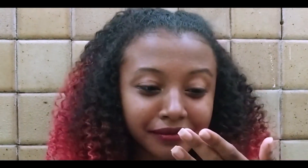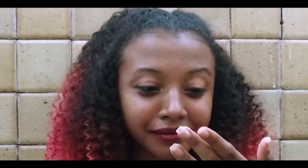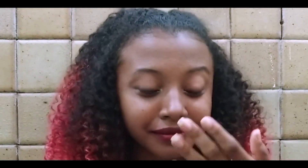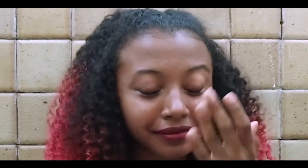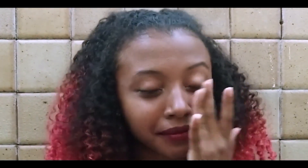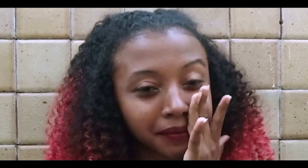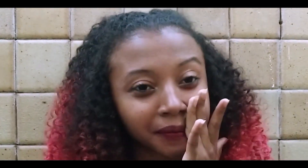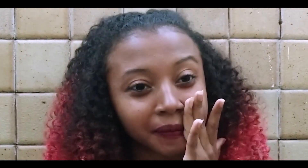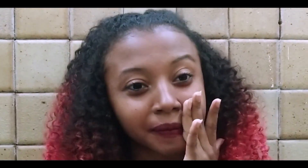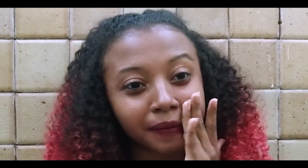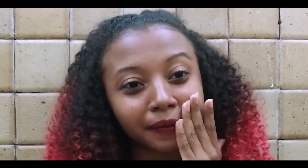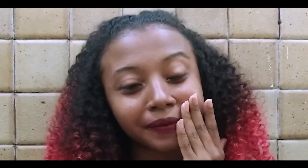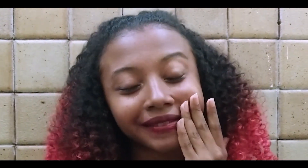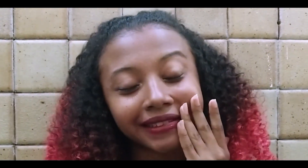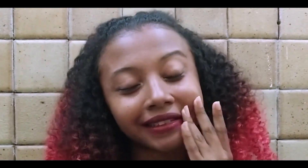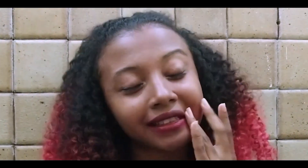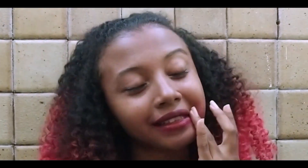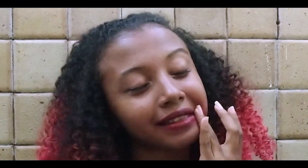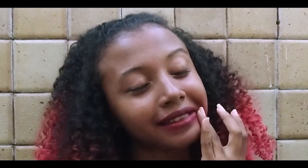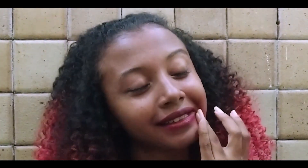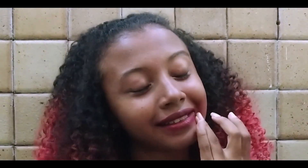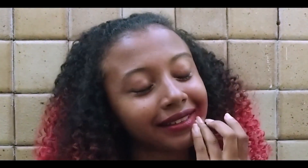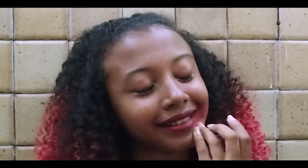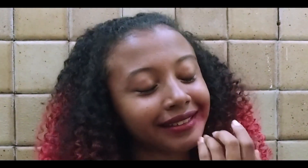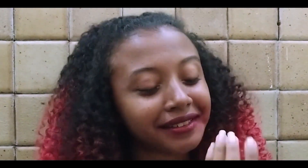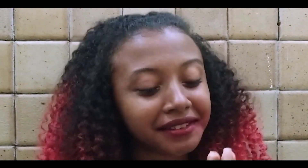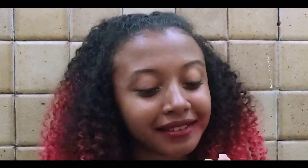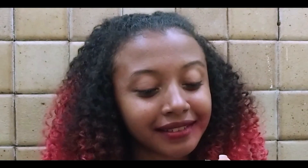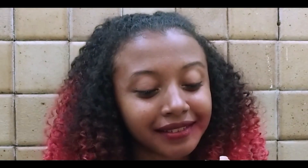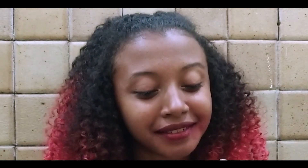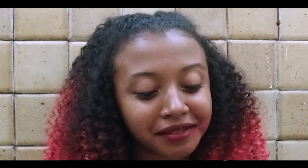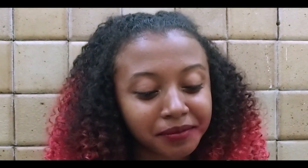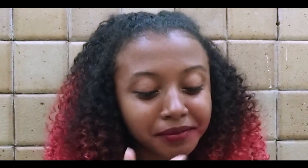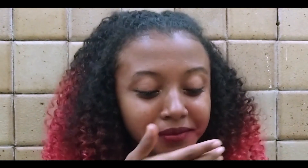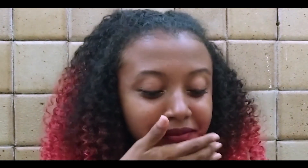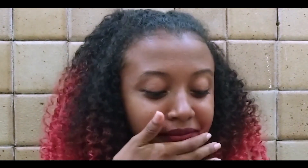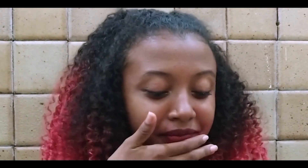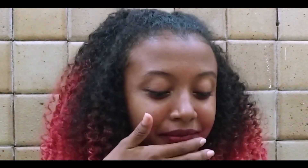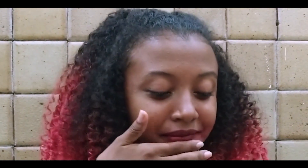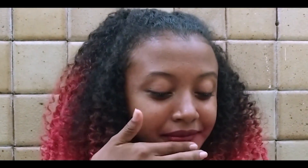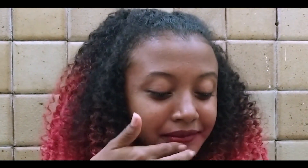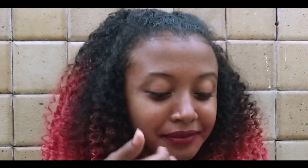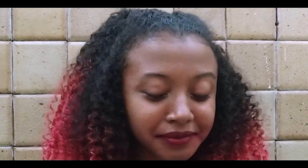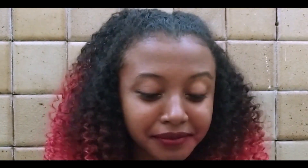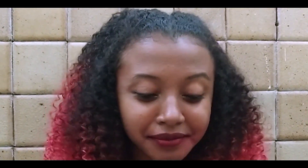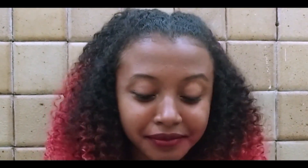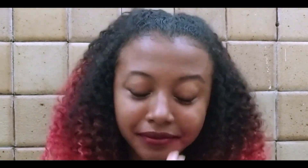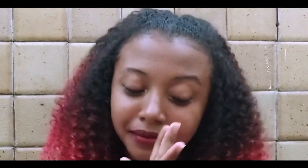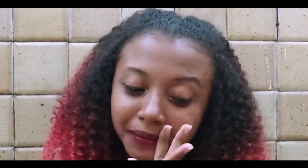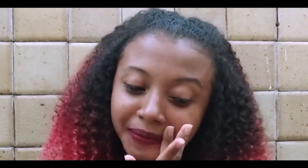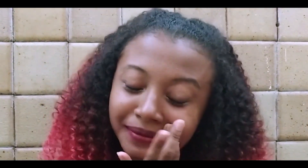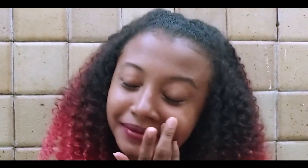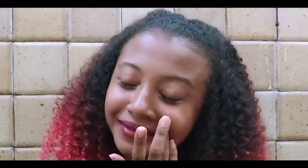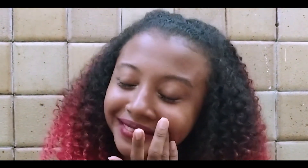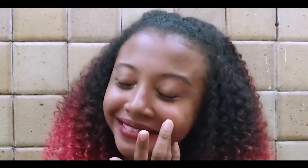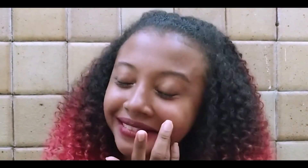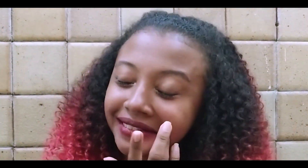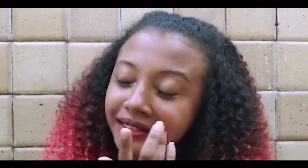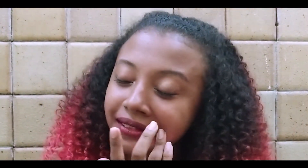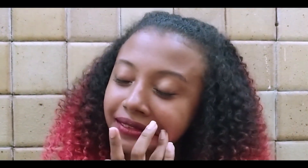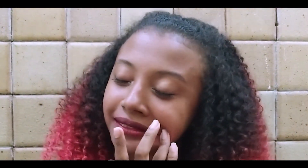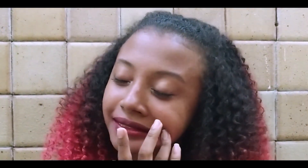homem não te define, sua casa não te define, sua carne não